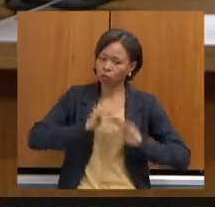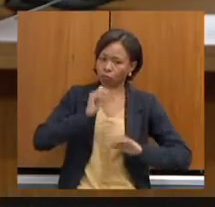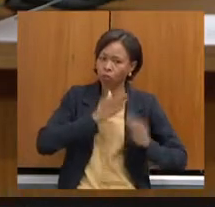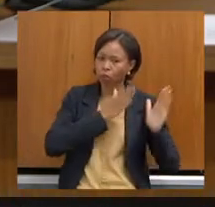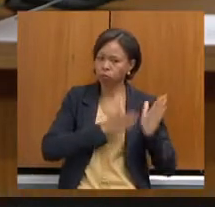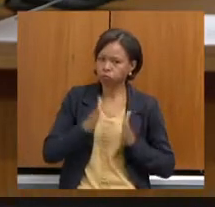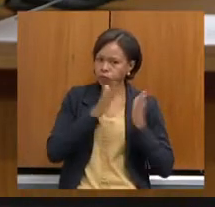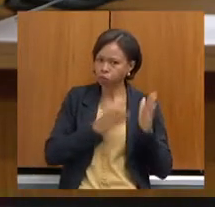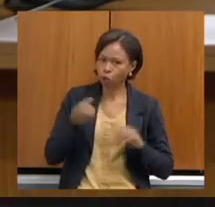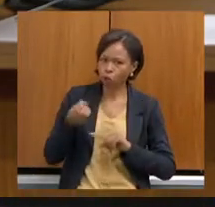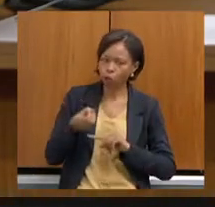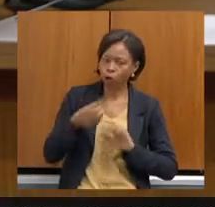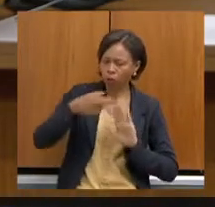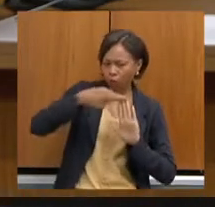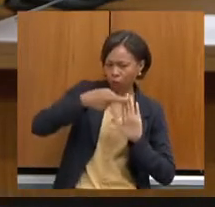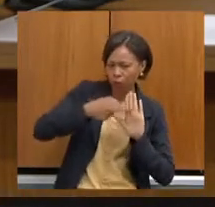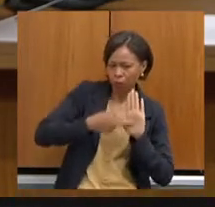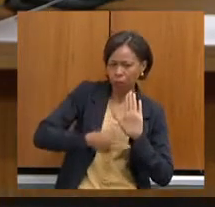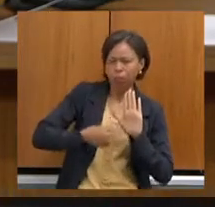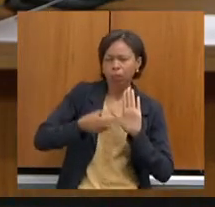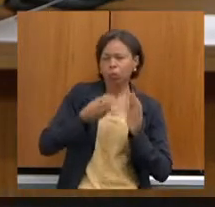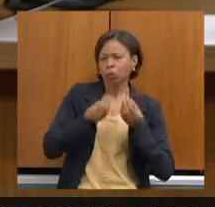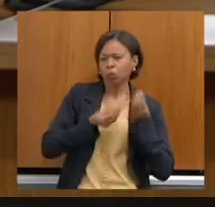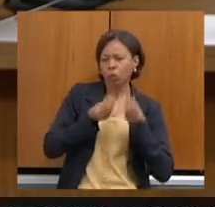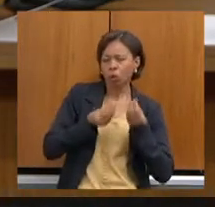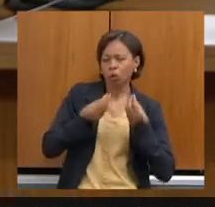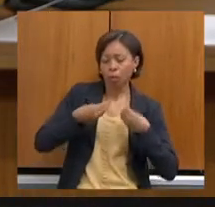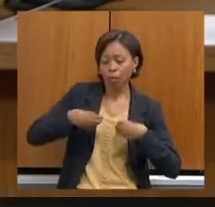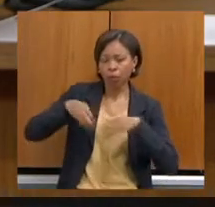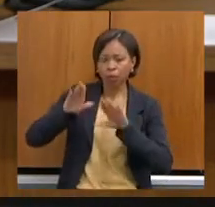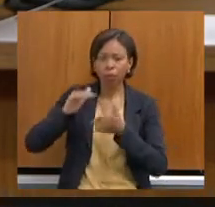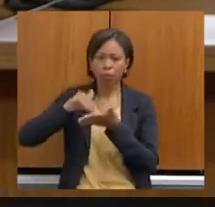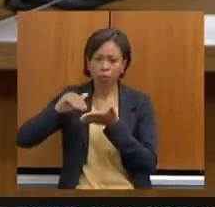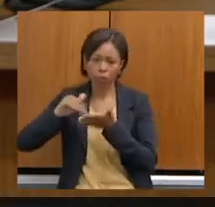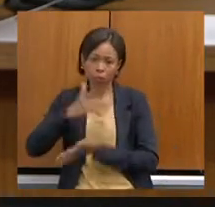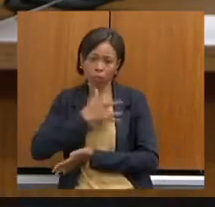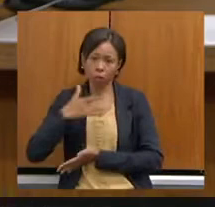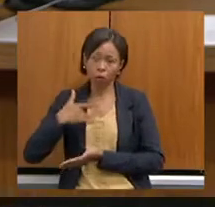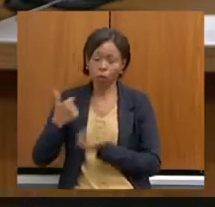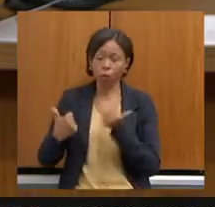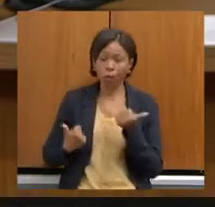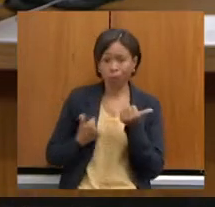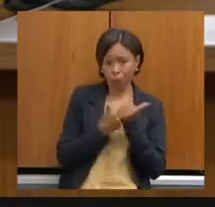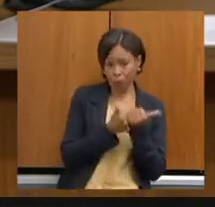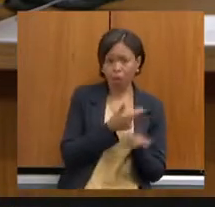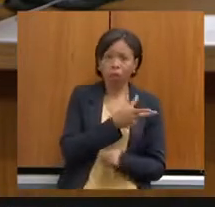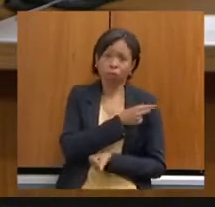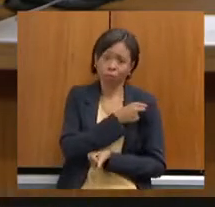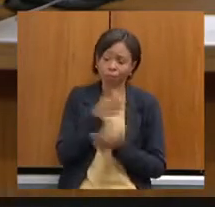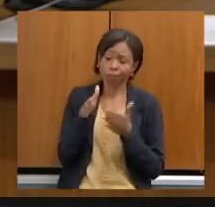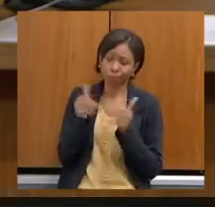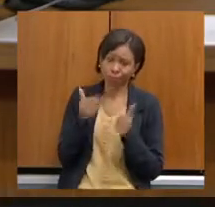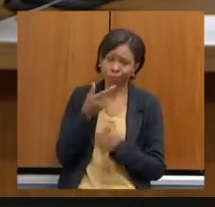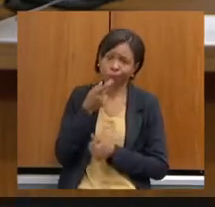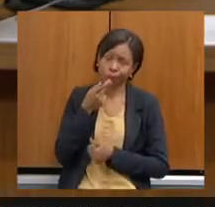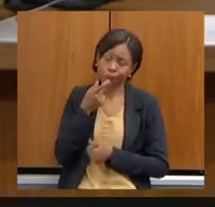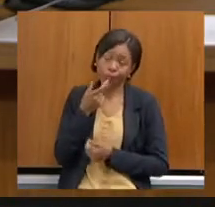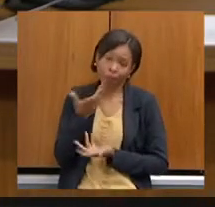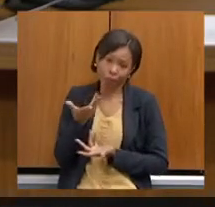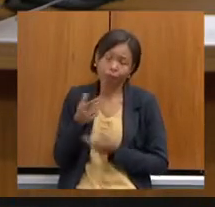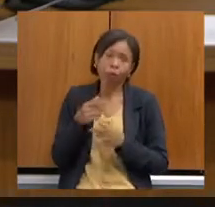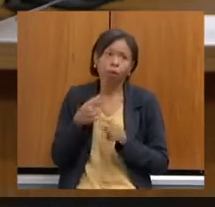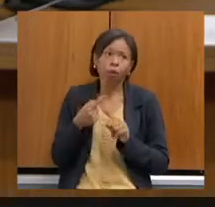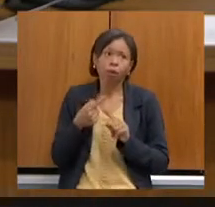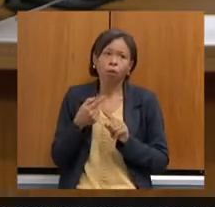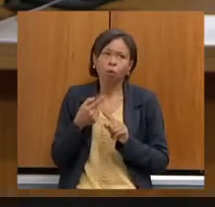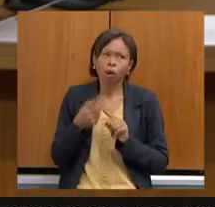enviamos a secretaria de saúde pedindo esse apoio para vacinação desde que começou a pandemia